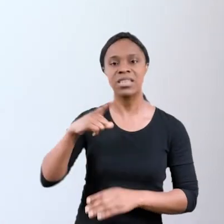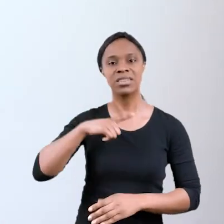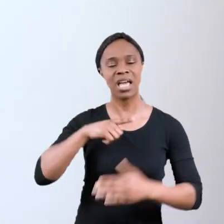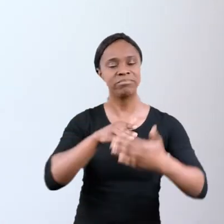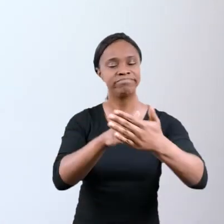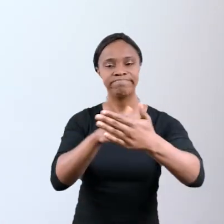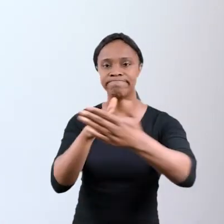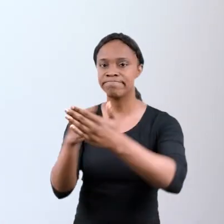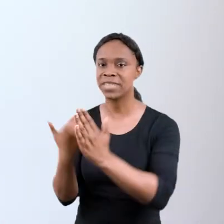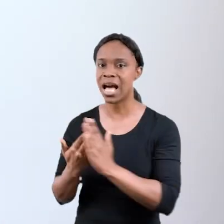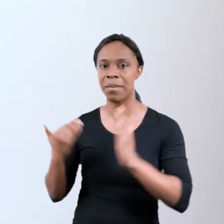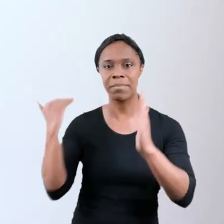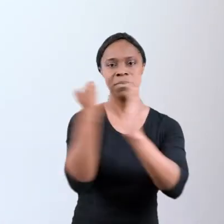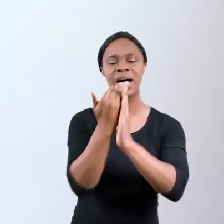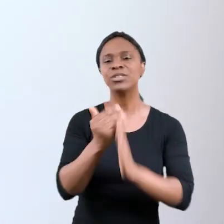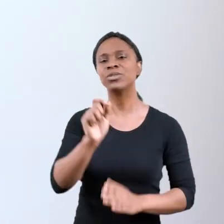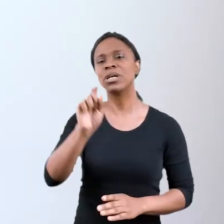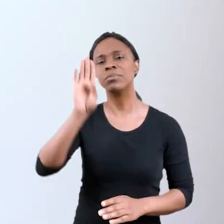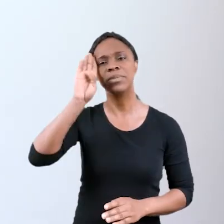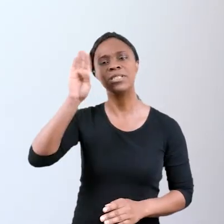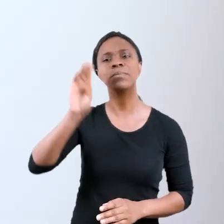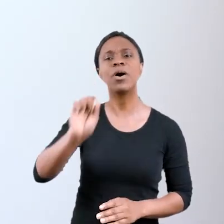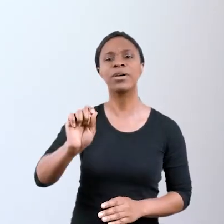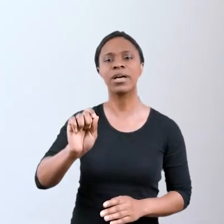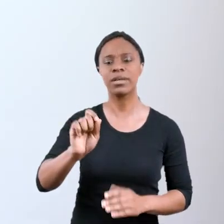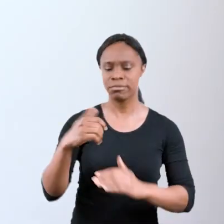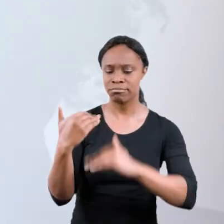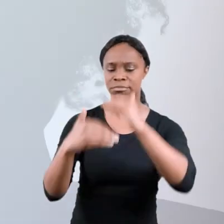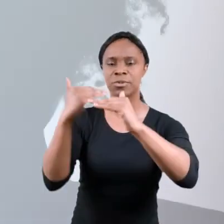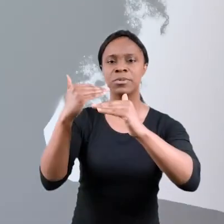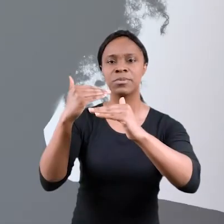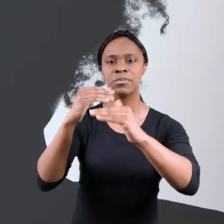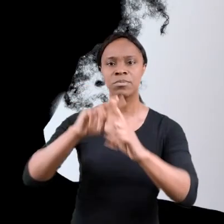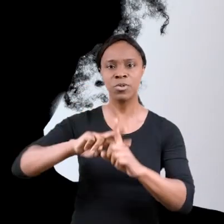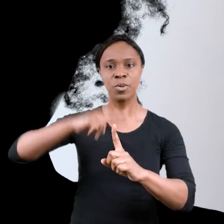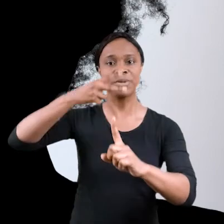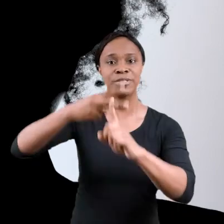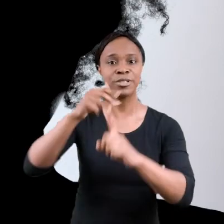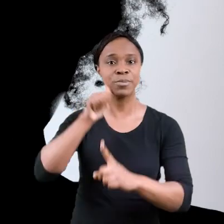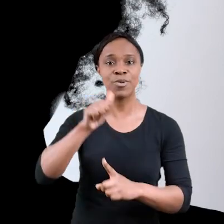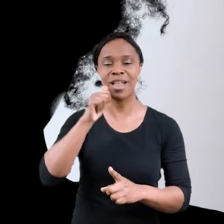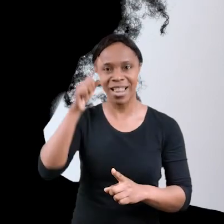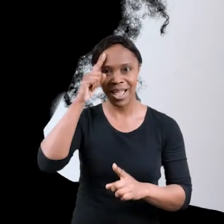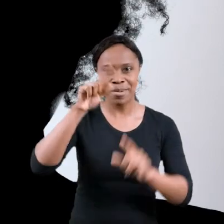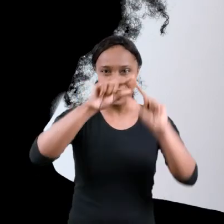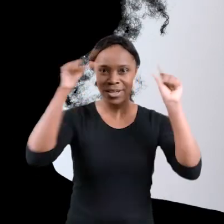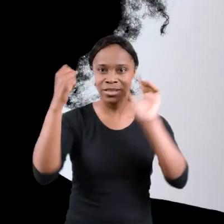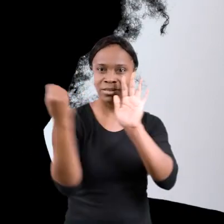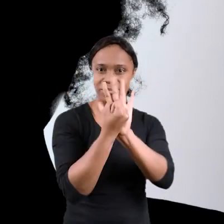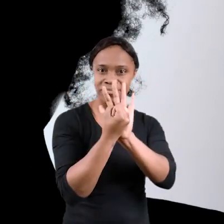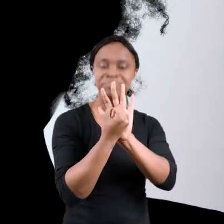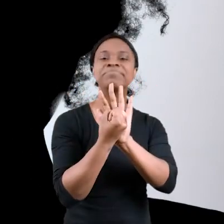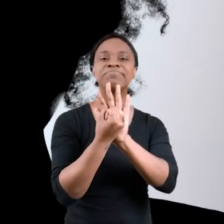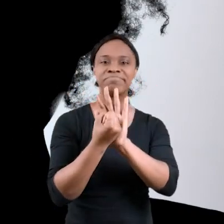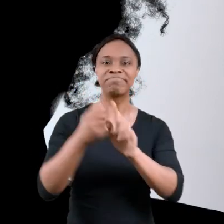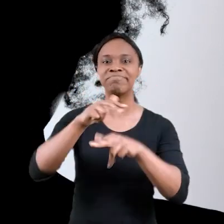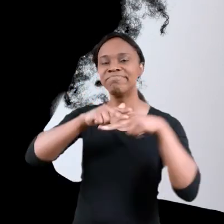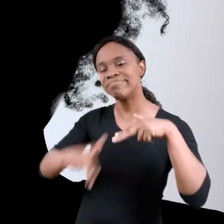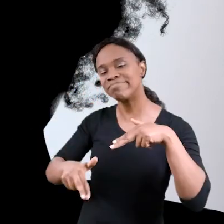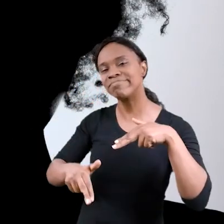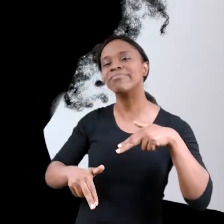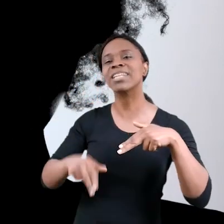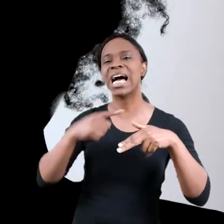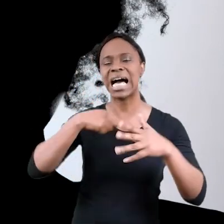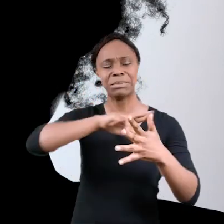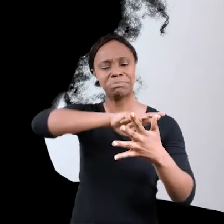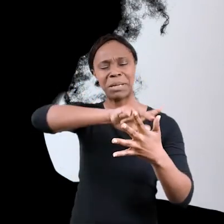barreiras adicionais em relação à promoção das mulheres relacionadas aos estereótipos de gênero. Há, portanto,